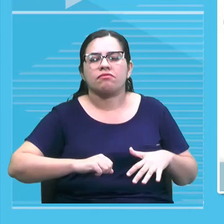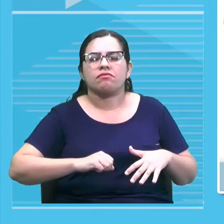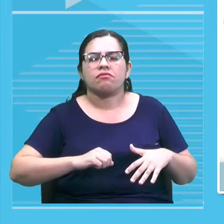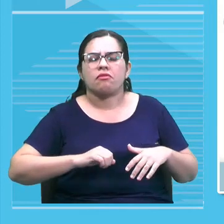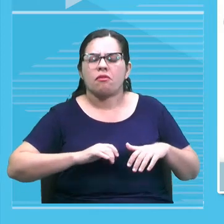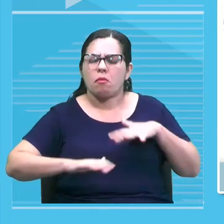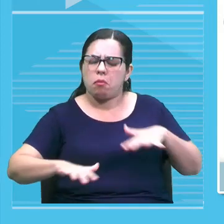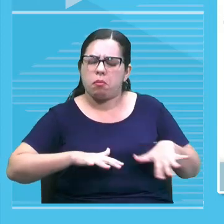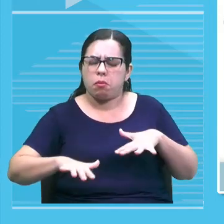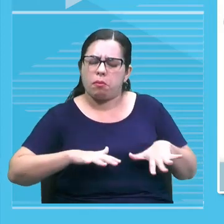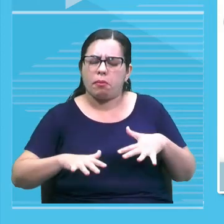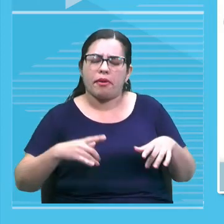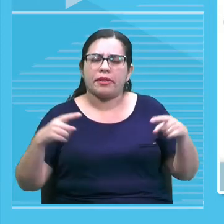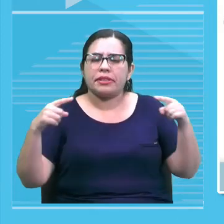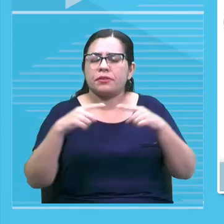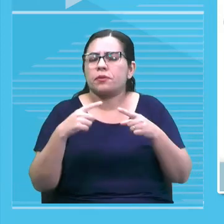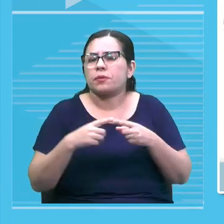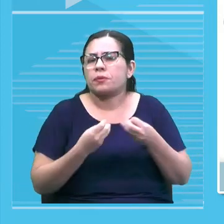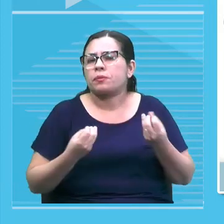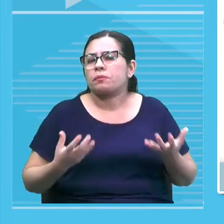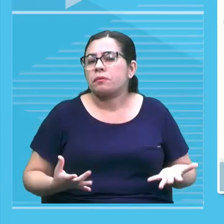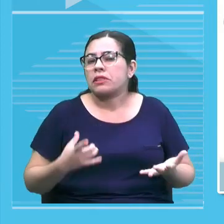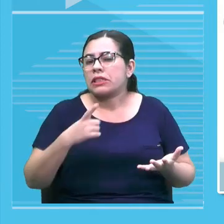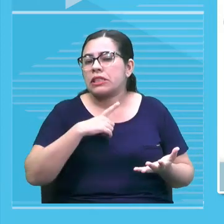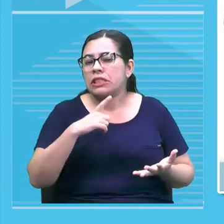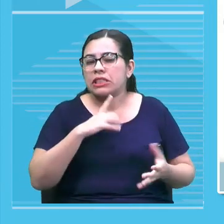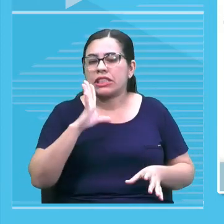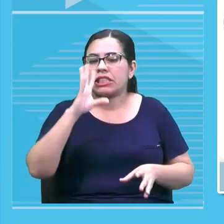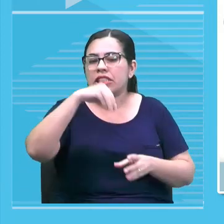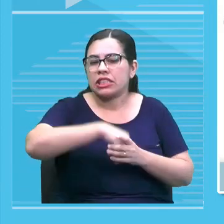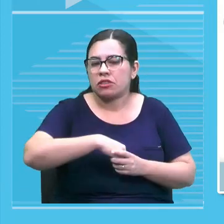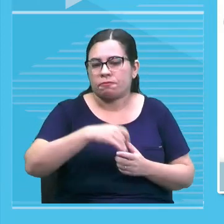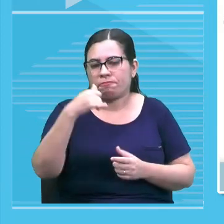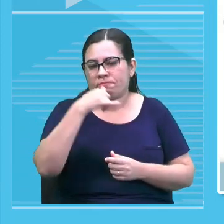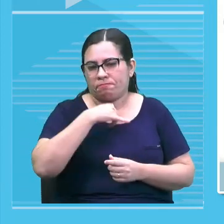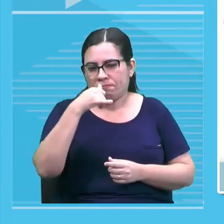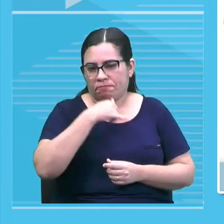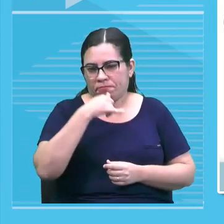indicar o quanto a onda tem de energia